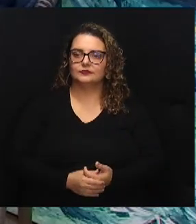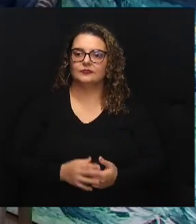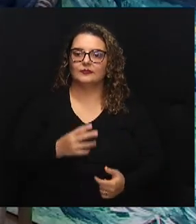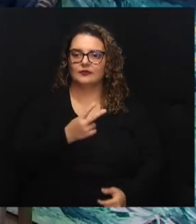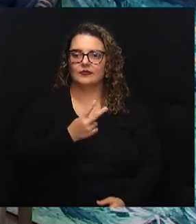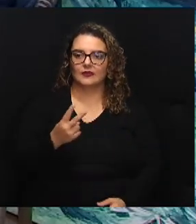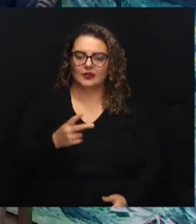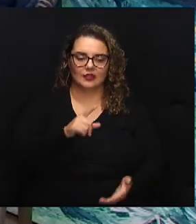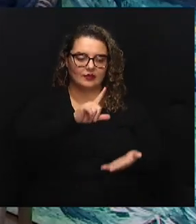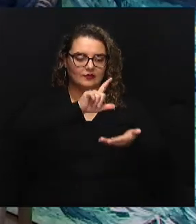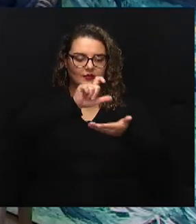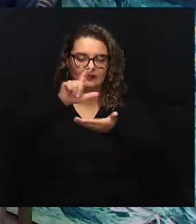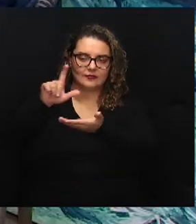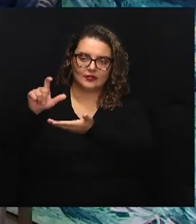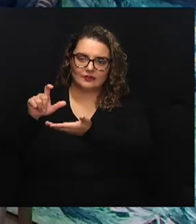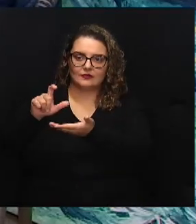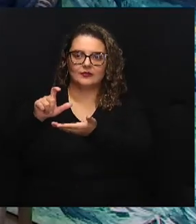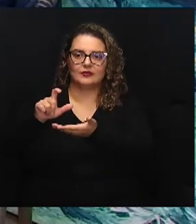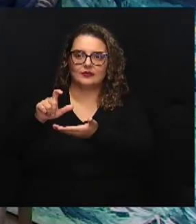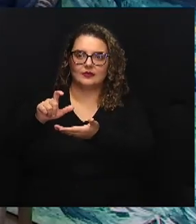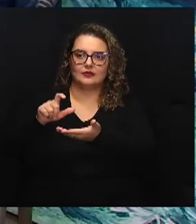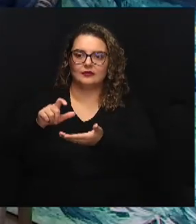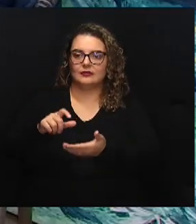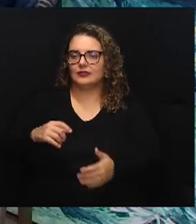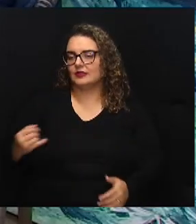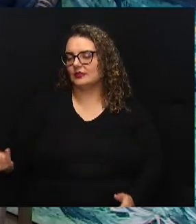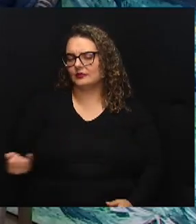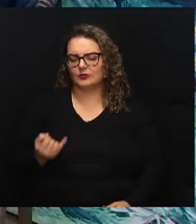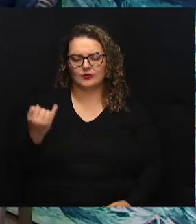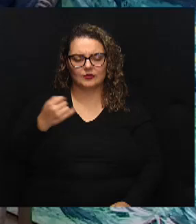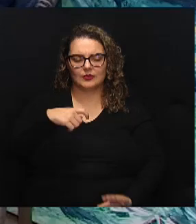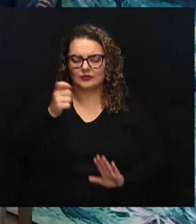22 fotografias magistrais